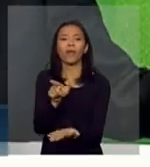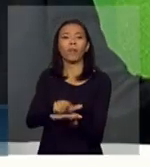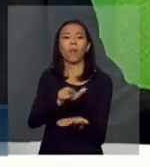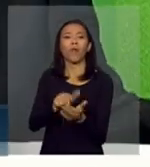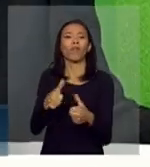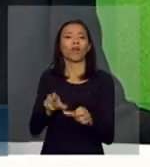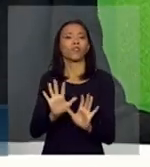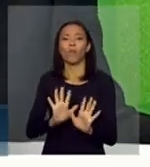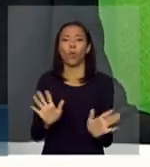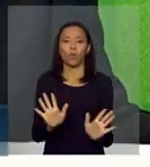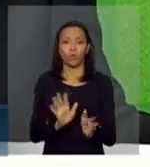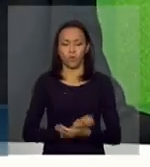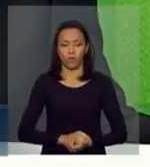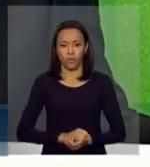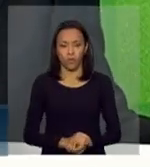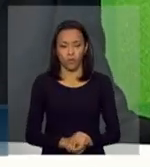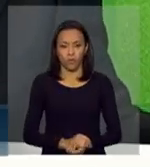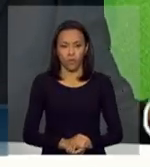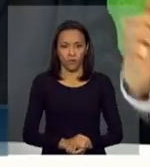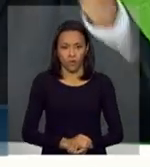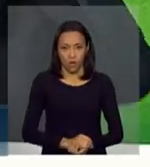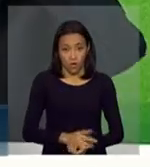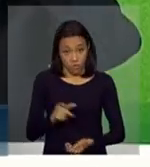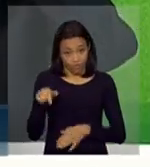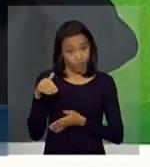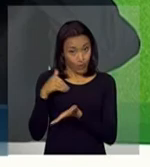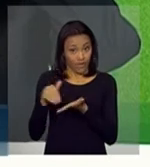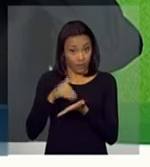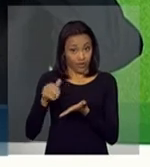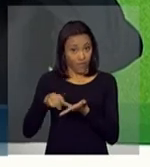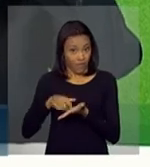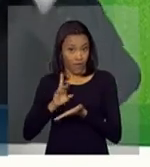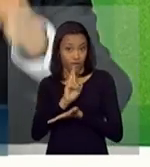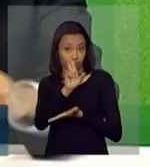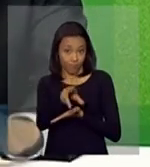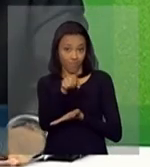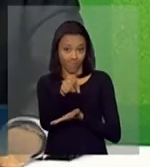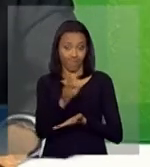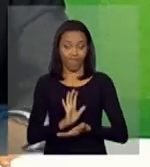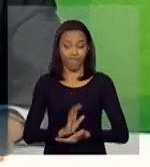O secretário de mineração vai esclarecer a senhora.